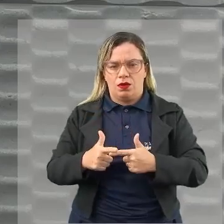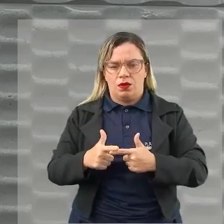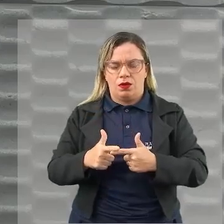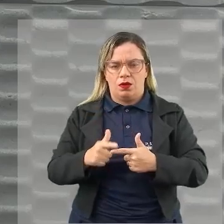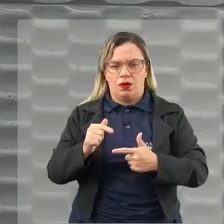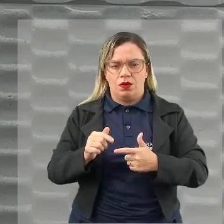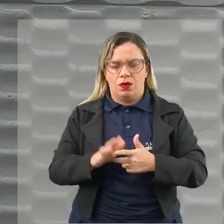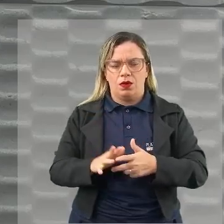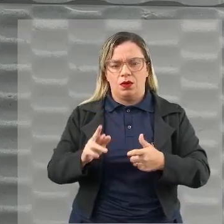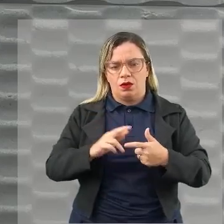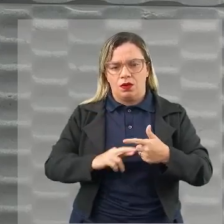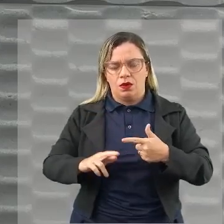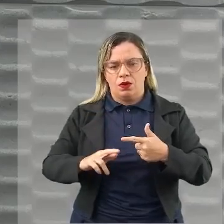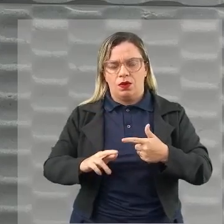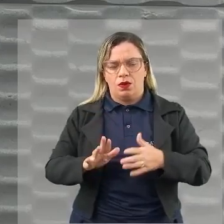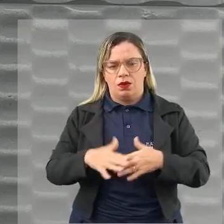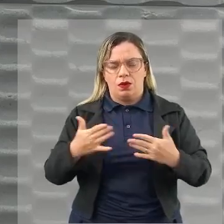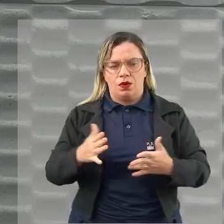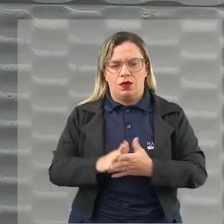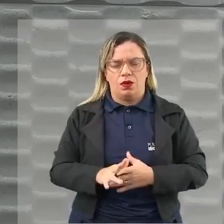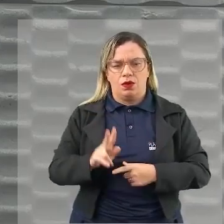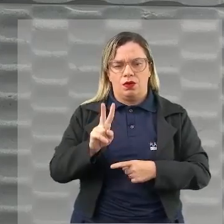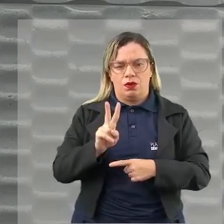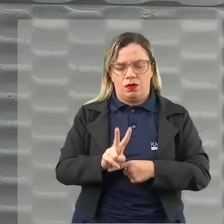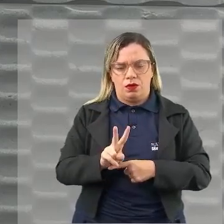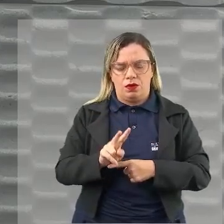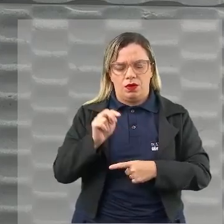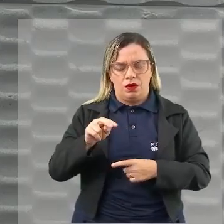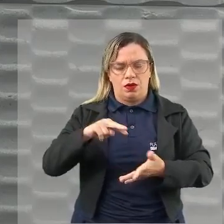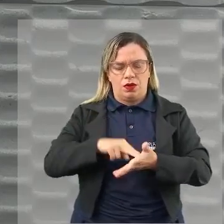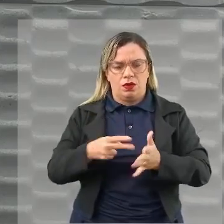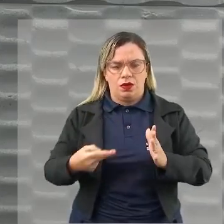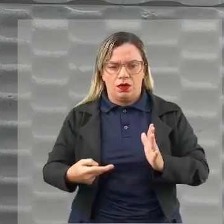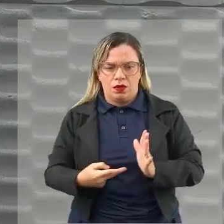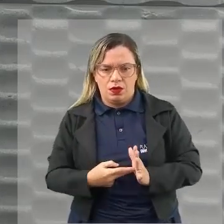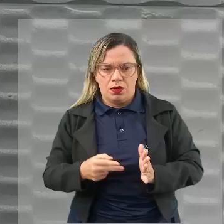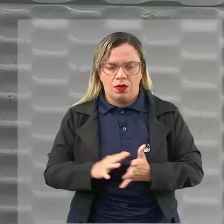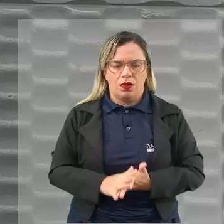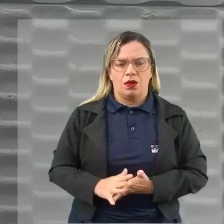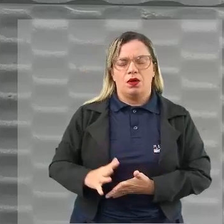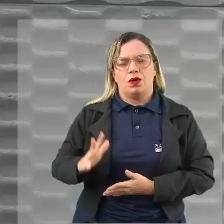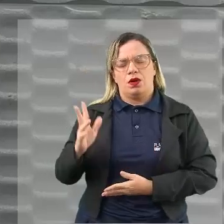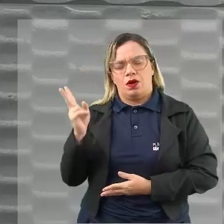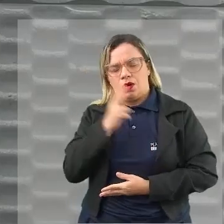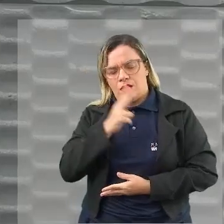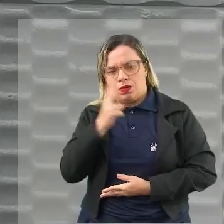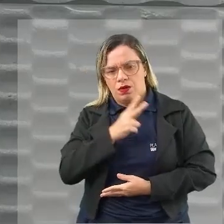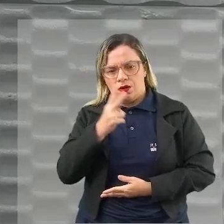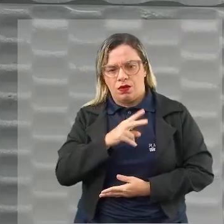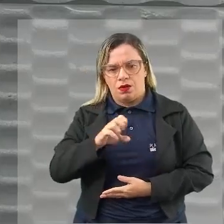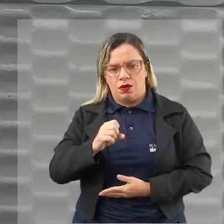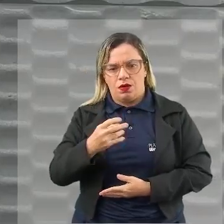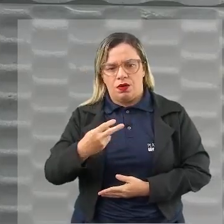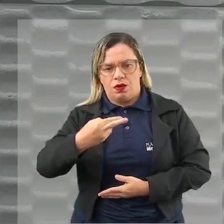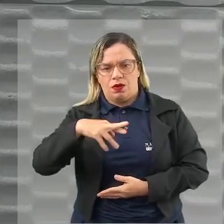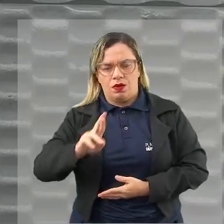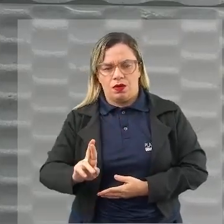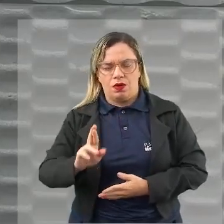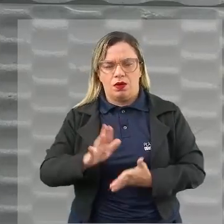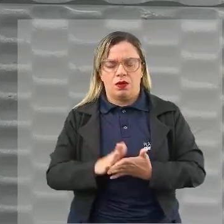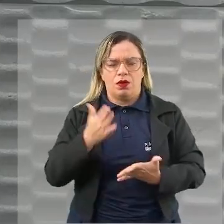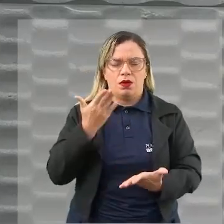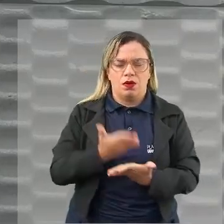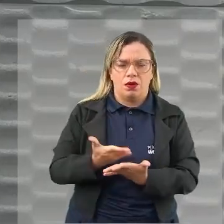raio, certo? V é a velocidade escalar. Beleza? E agora a gente vai estudar os